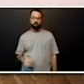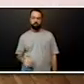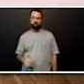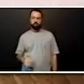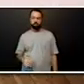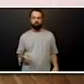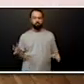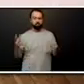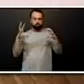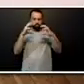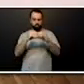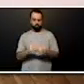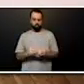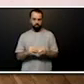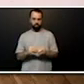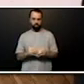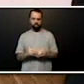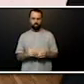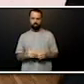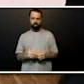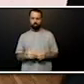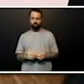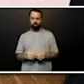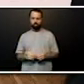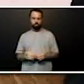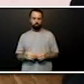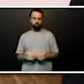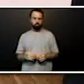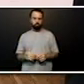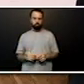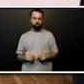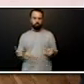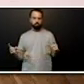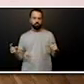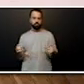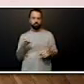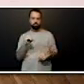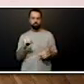Nosso resumo de hoje. Quais as funções de 0?